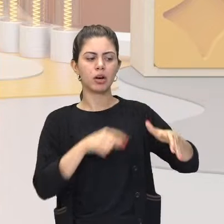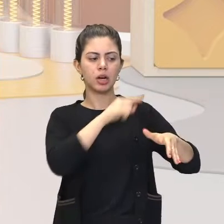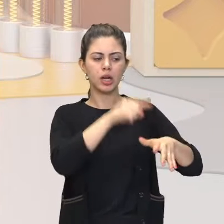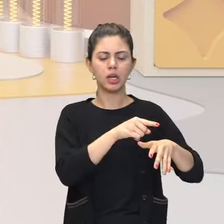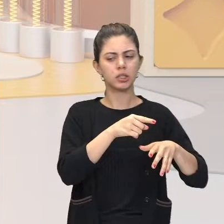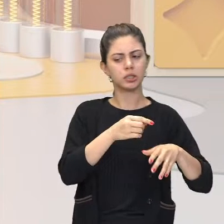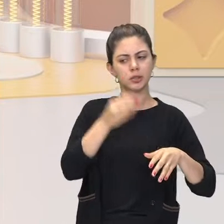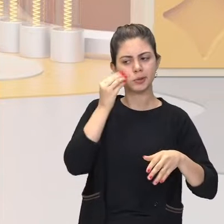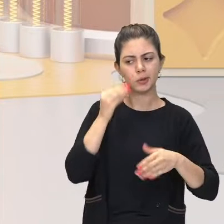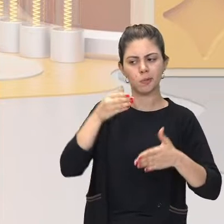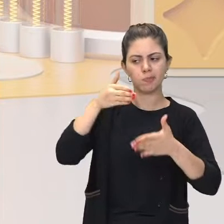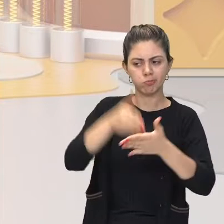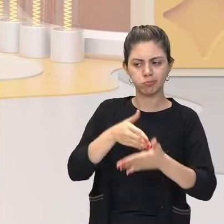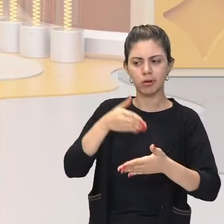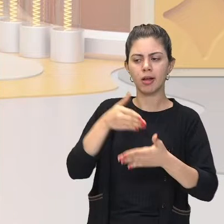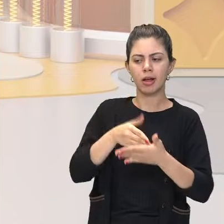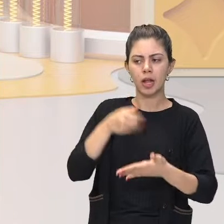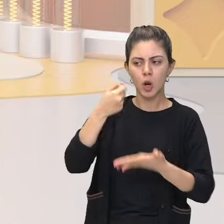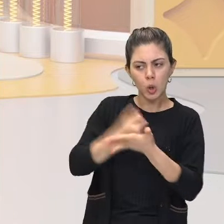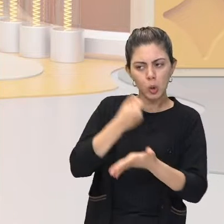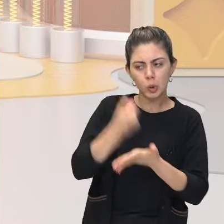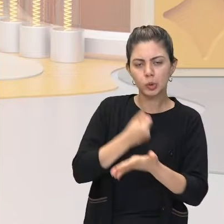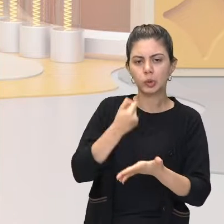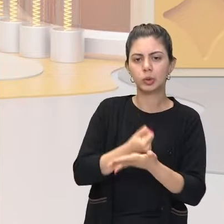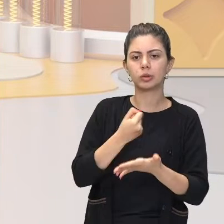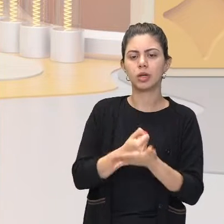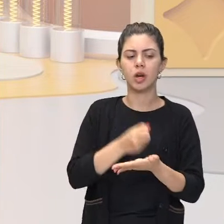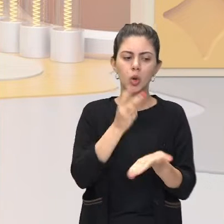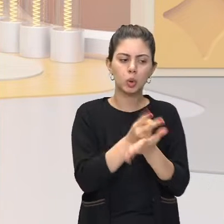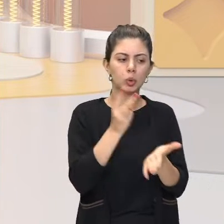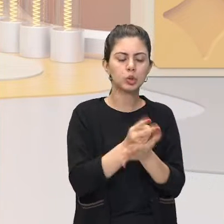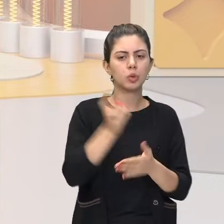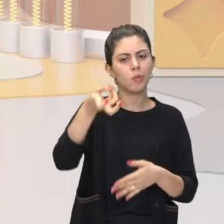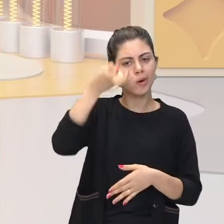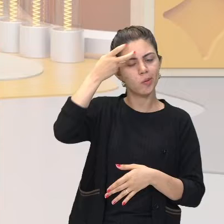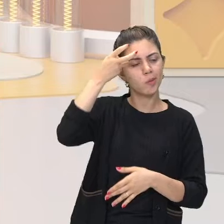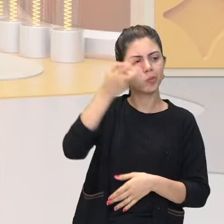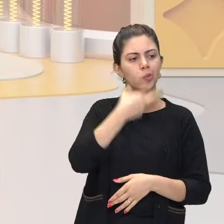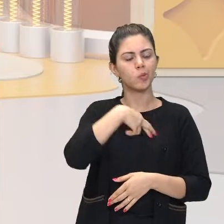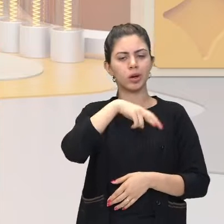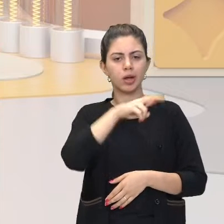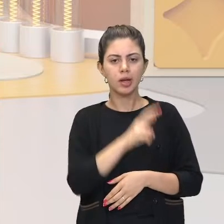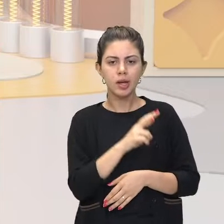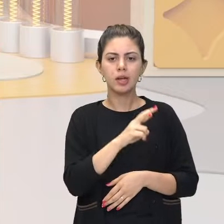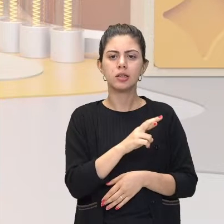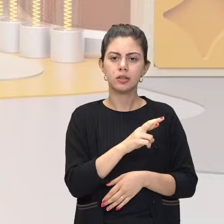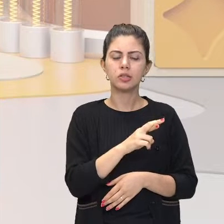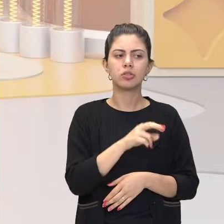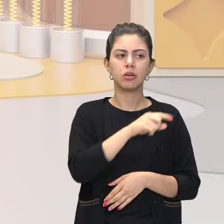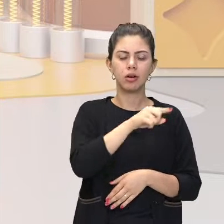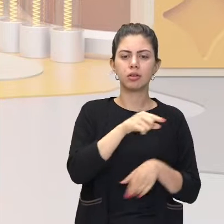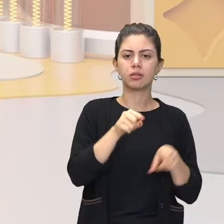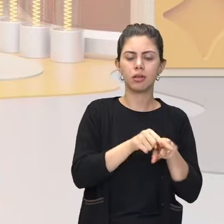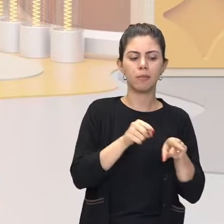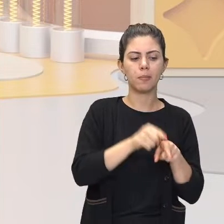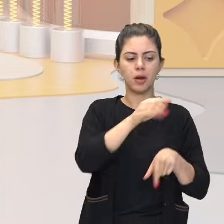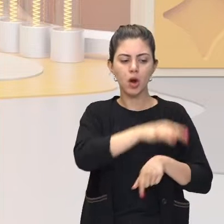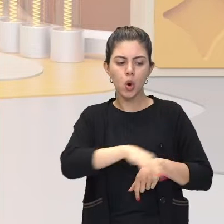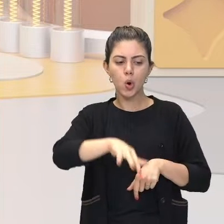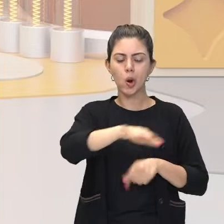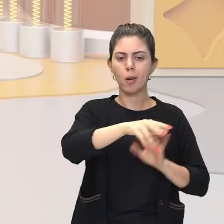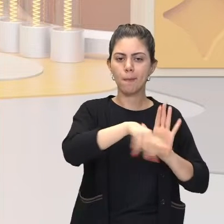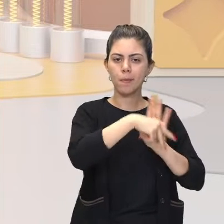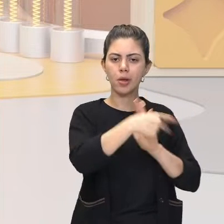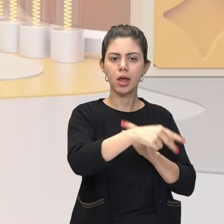Então, na tentativa de se manter sua cultura, manter sua religião, manter certa autonomia na região, eles